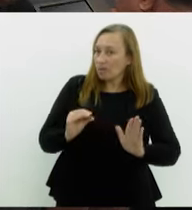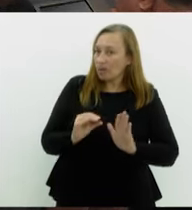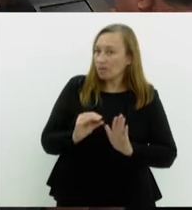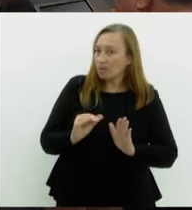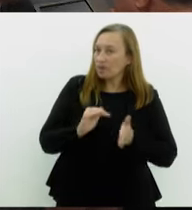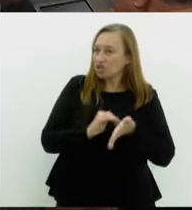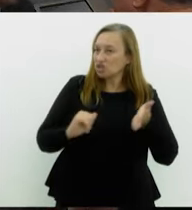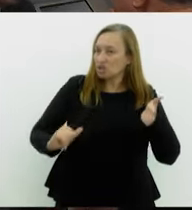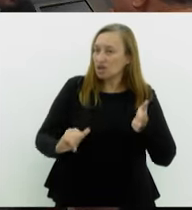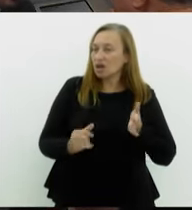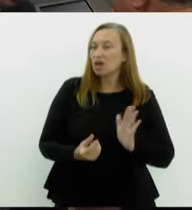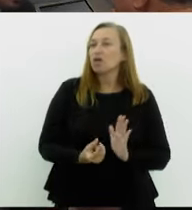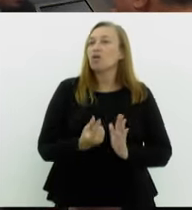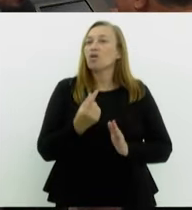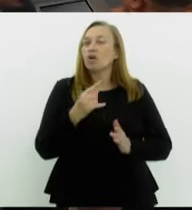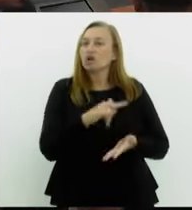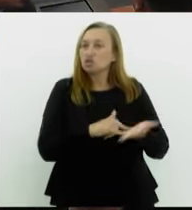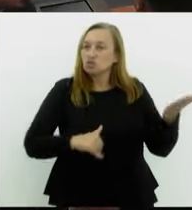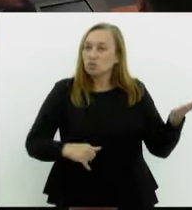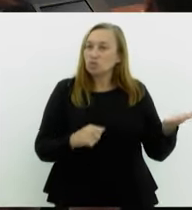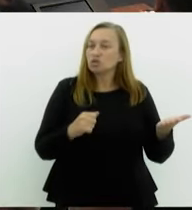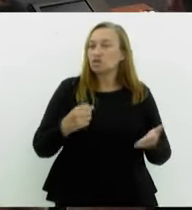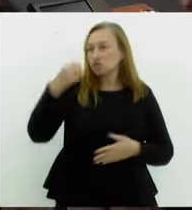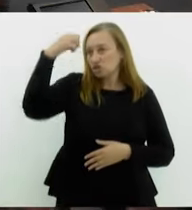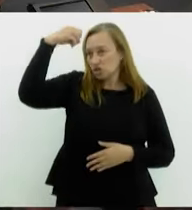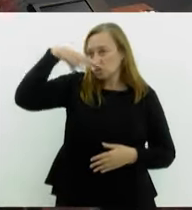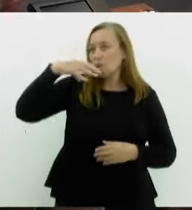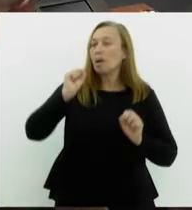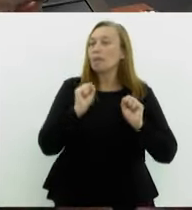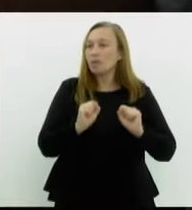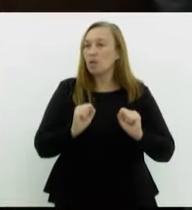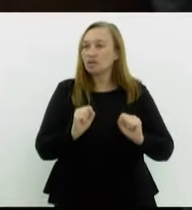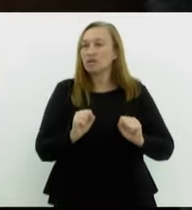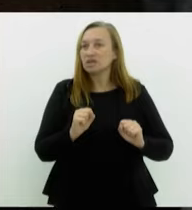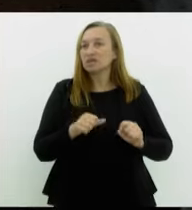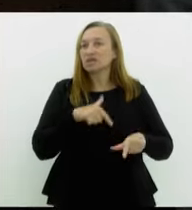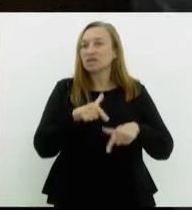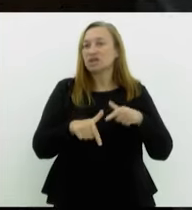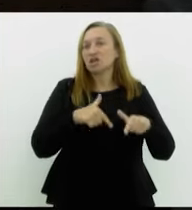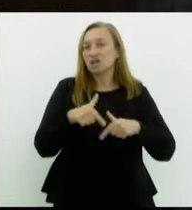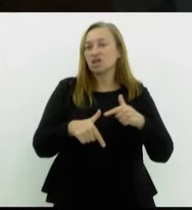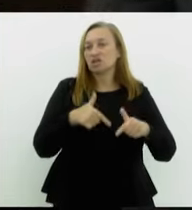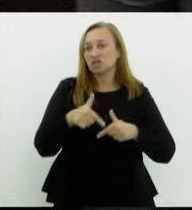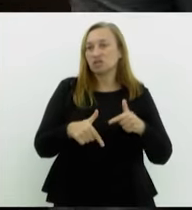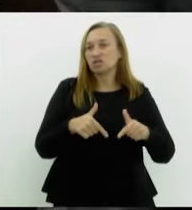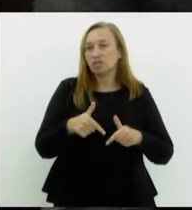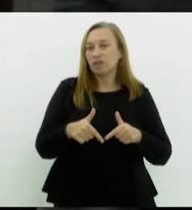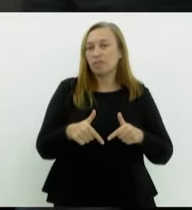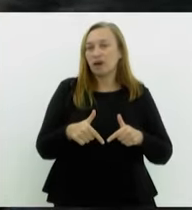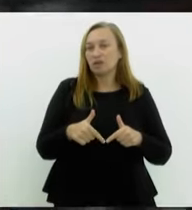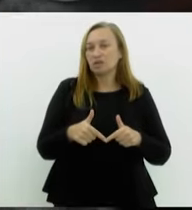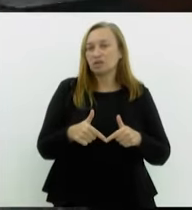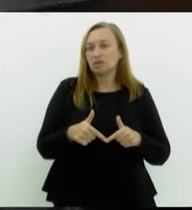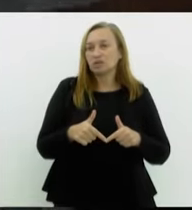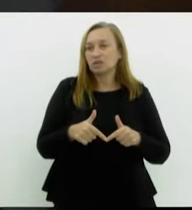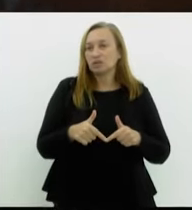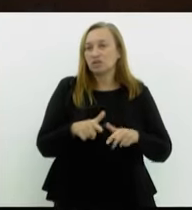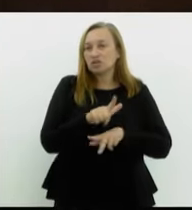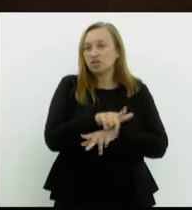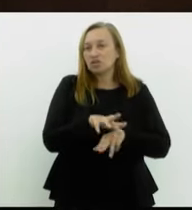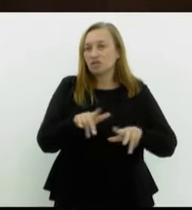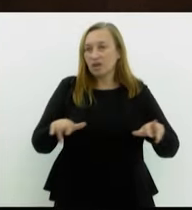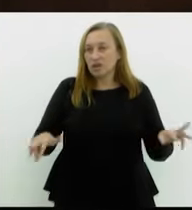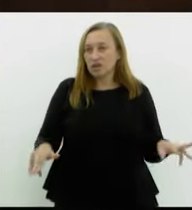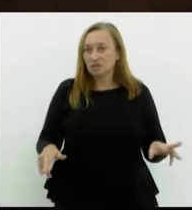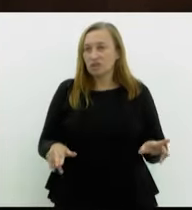de luz. Mas você pode trazer serviços extras de prestado, aumentando o valor da